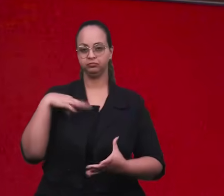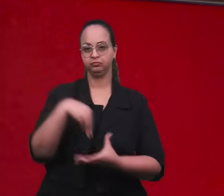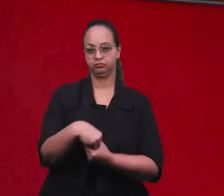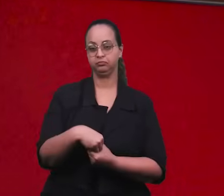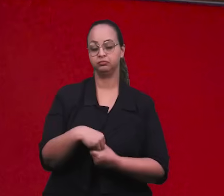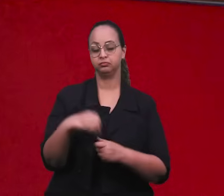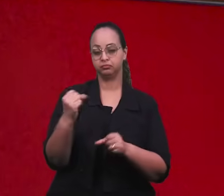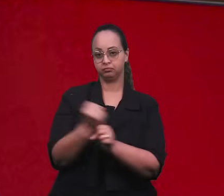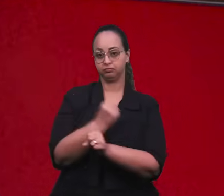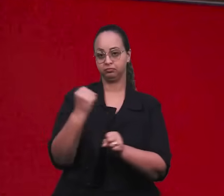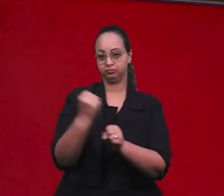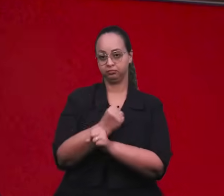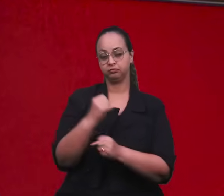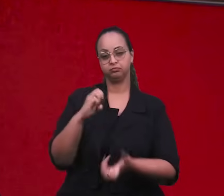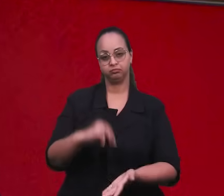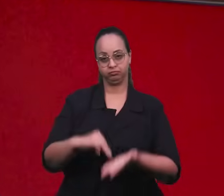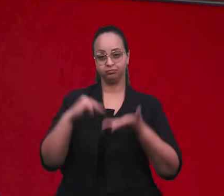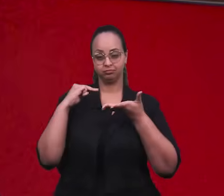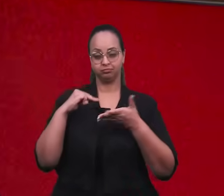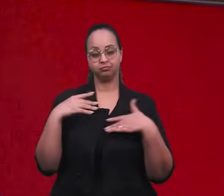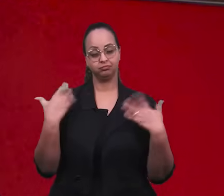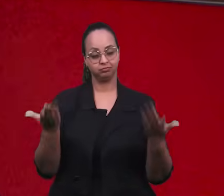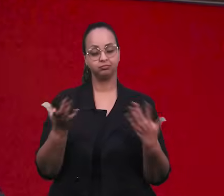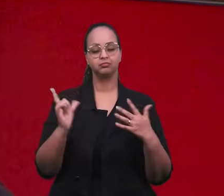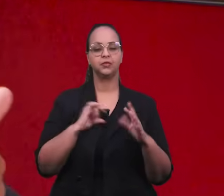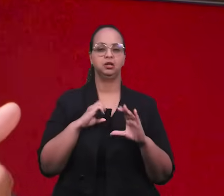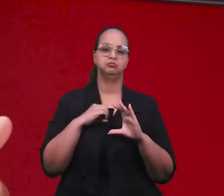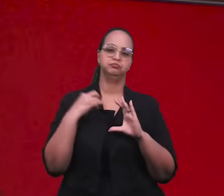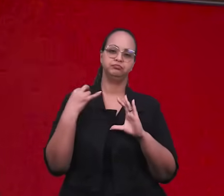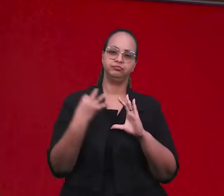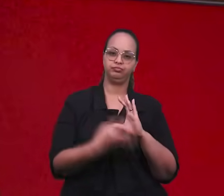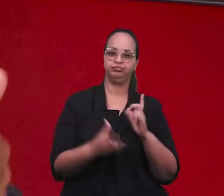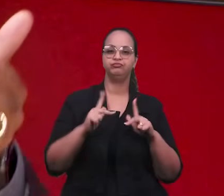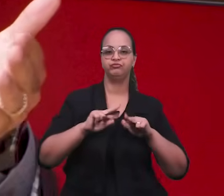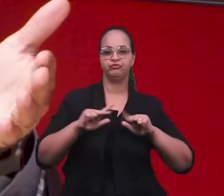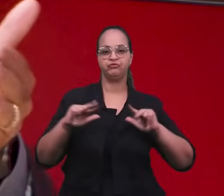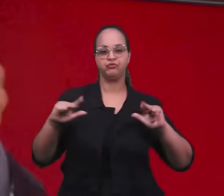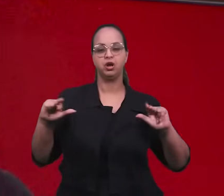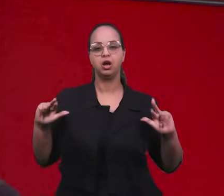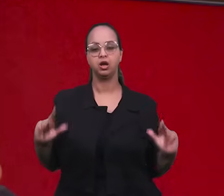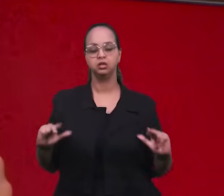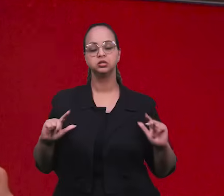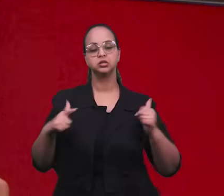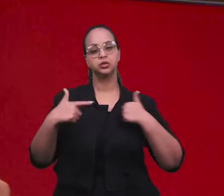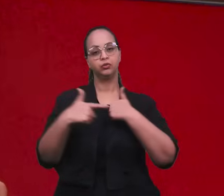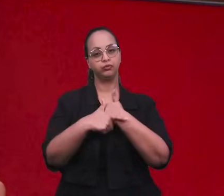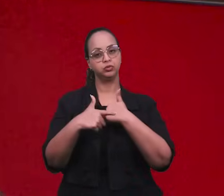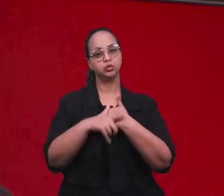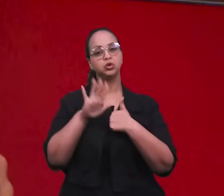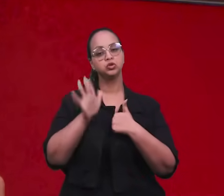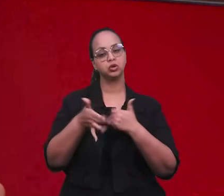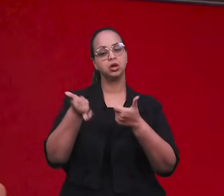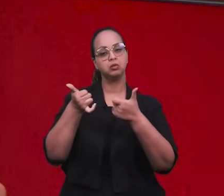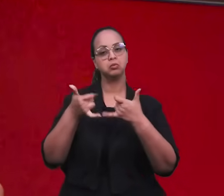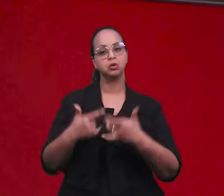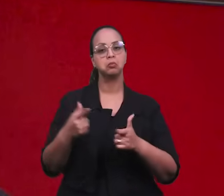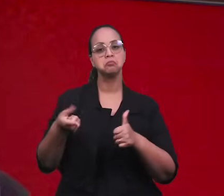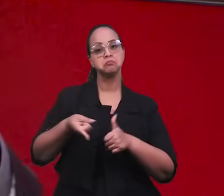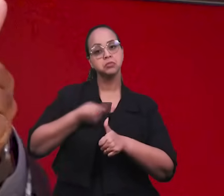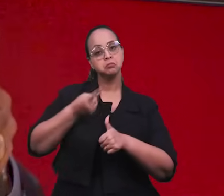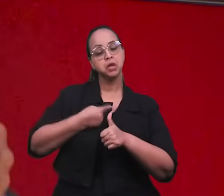meio, o diácono ele tem várias funções. Lá, como o pastor Marcelo já comentou aqui,